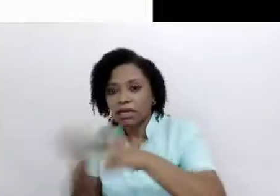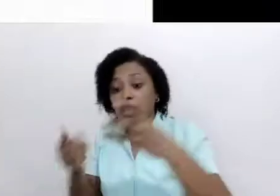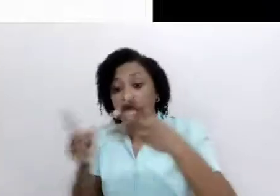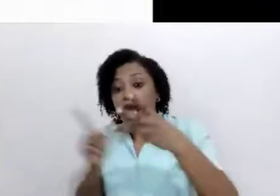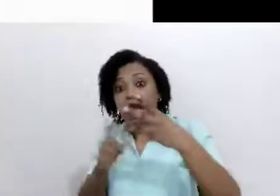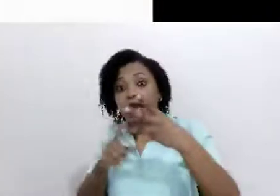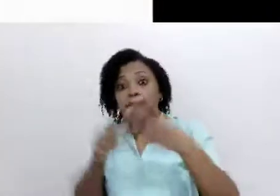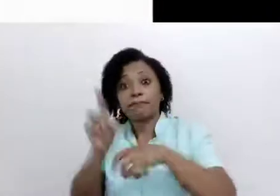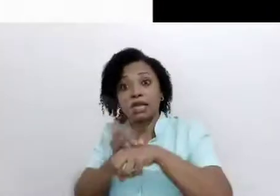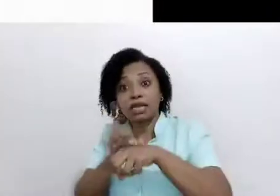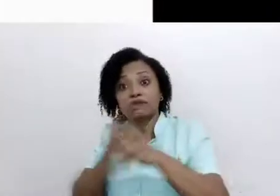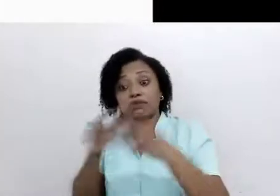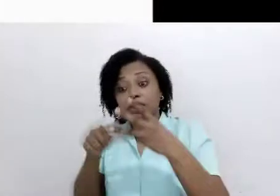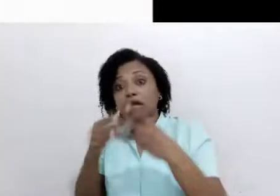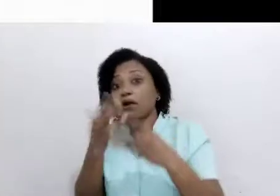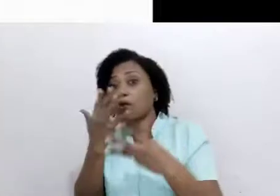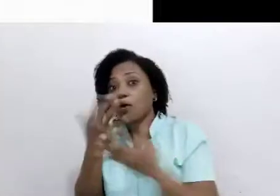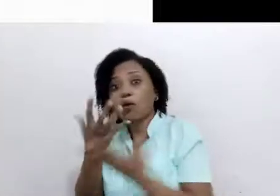todas as cores, certo?